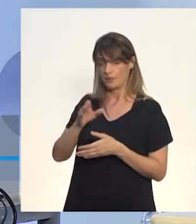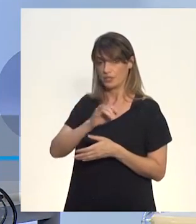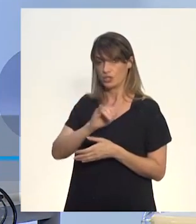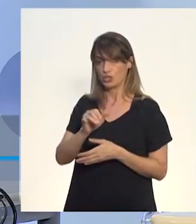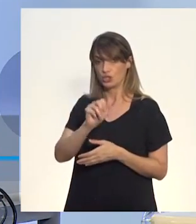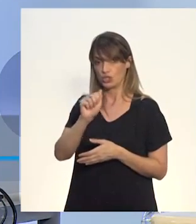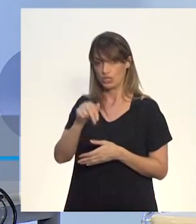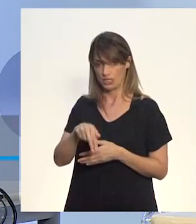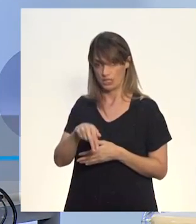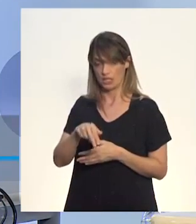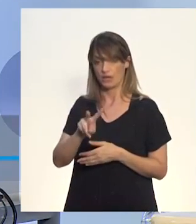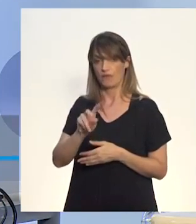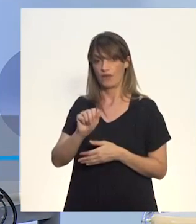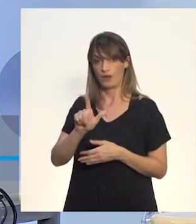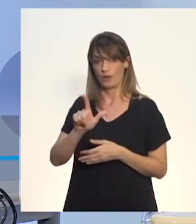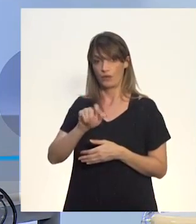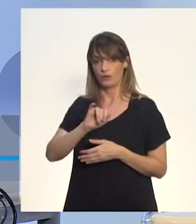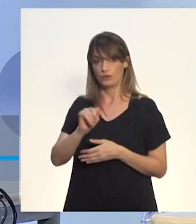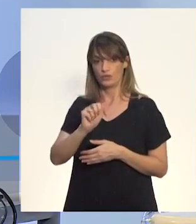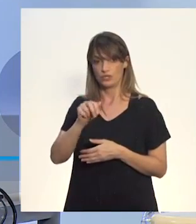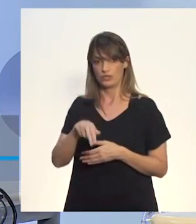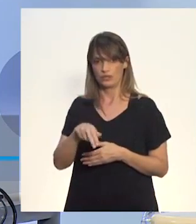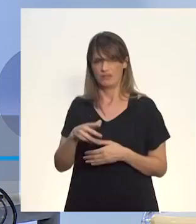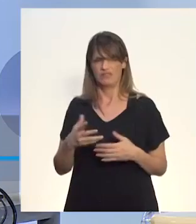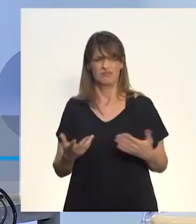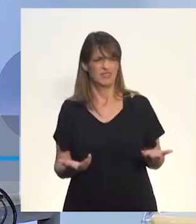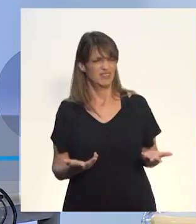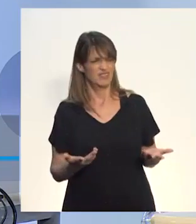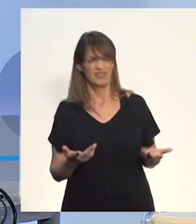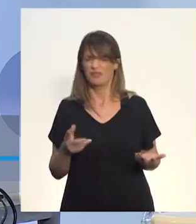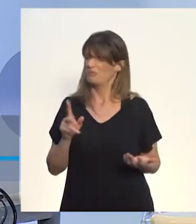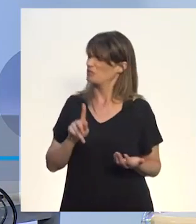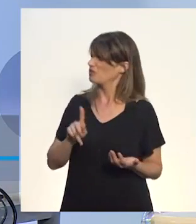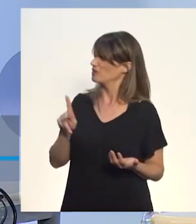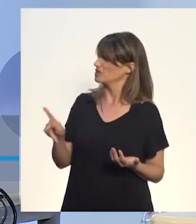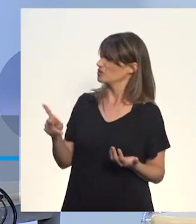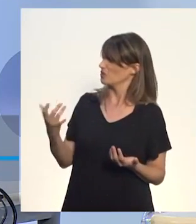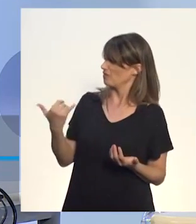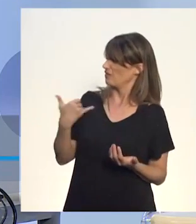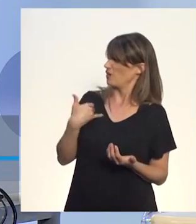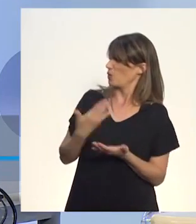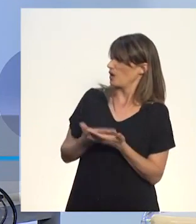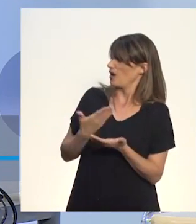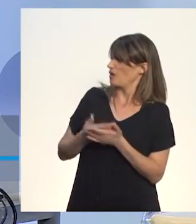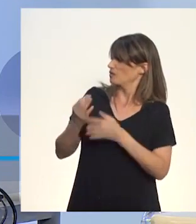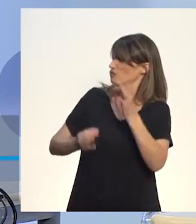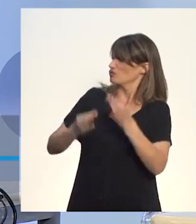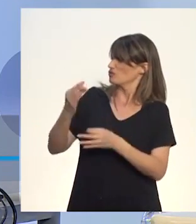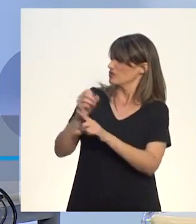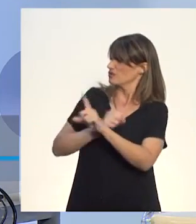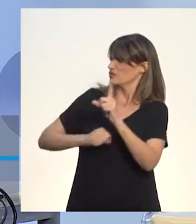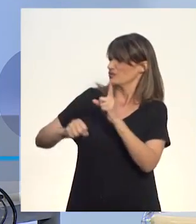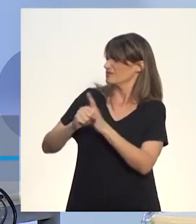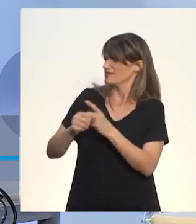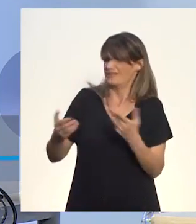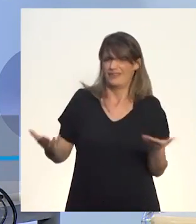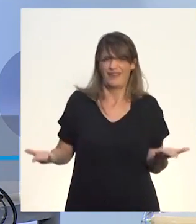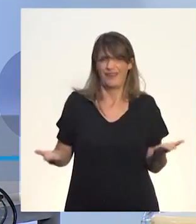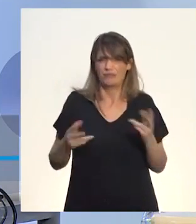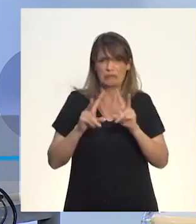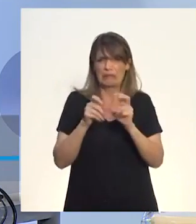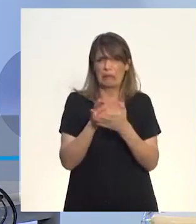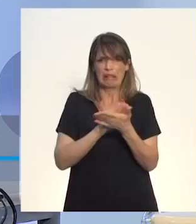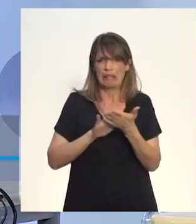Valjean. E aí vocês devem estar assim, tipo, professora, mas espera aí, você falou que a aula era sobre justiça social e até agora a gente nem falou